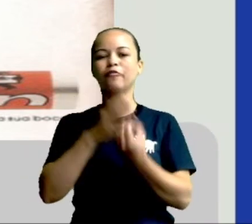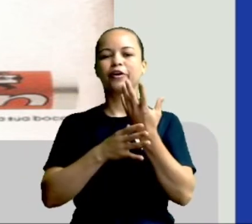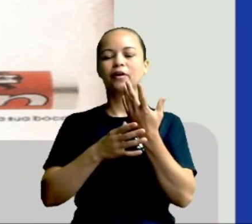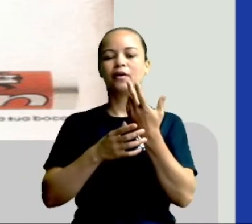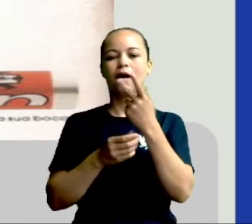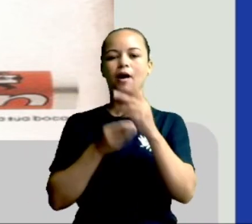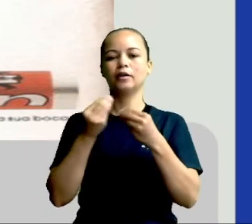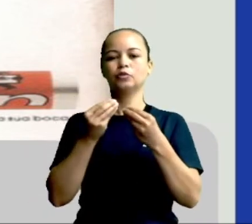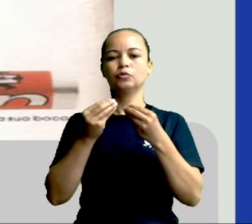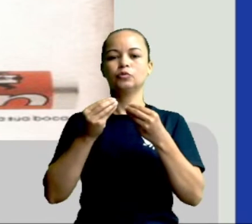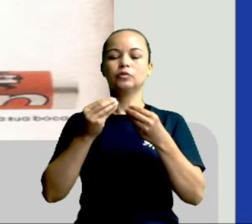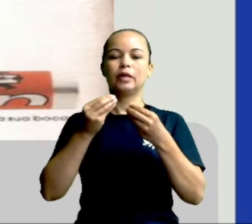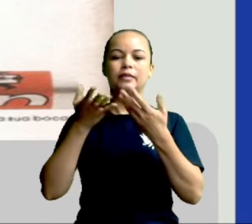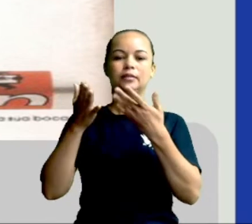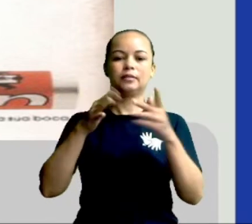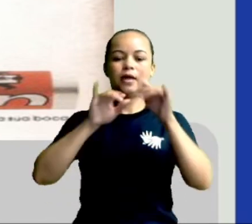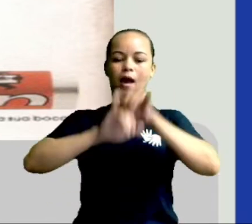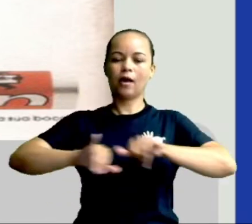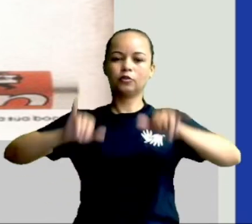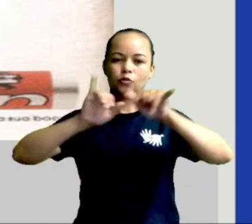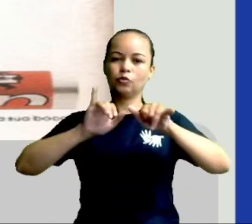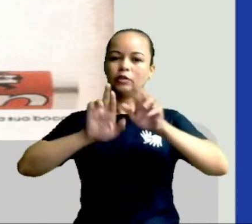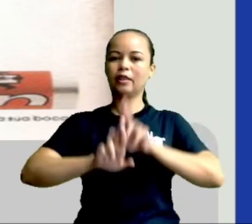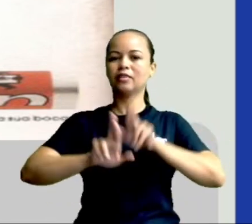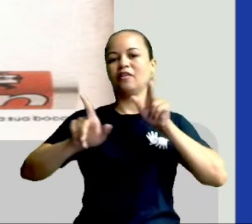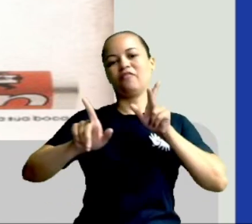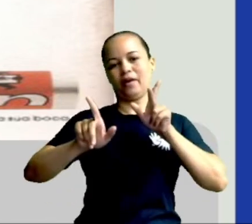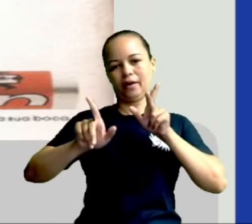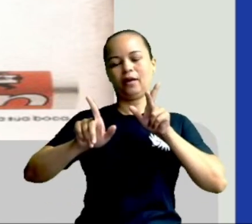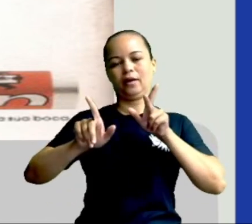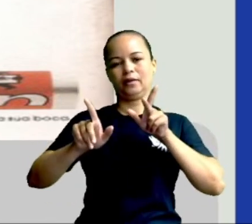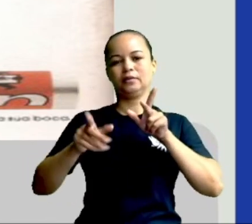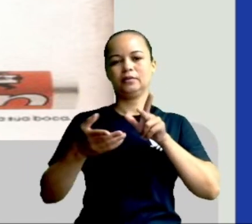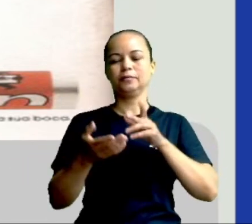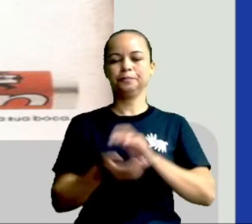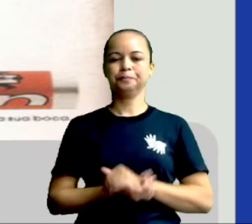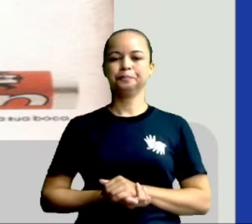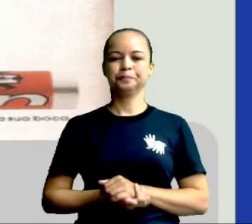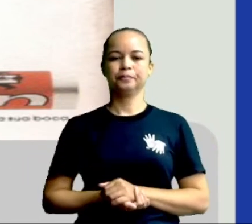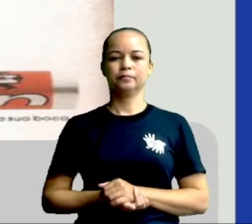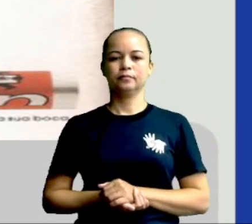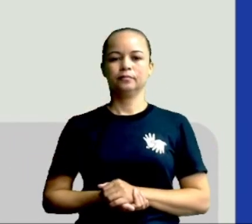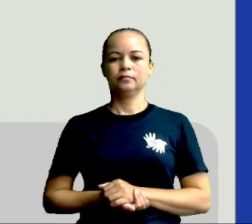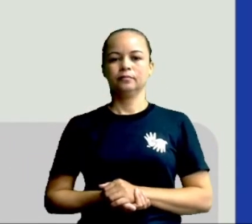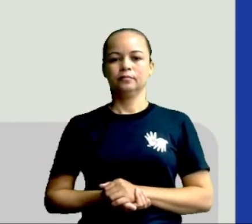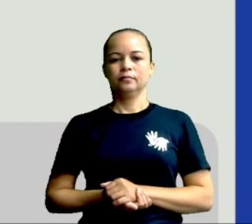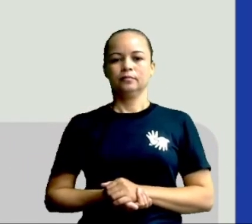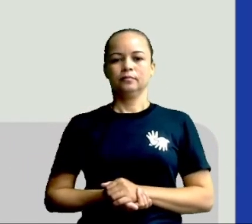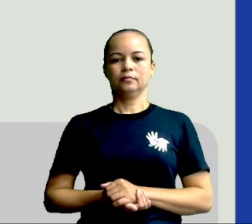esse anúncio de uma forma totalmente diferente e diferenciada.